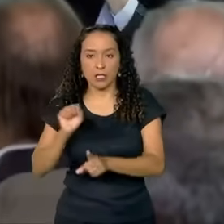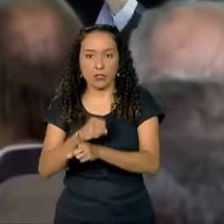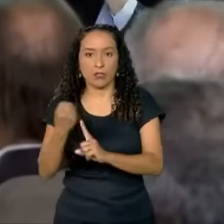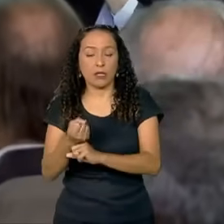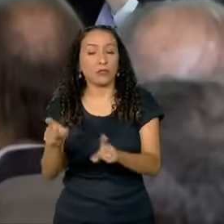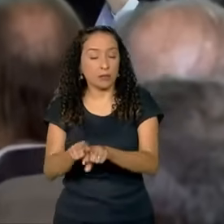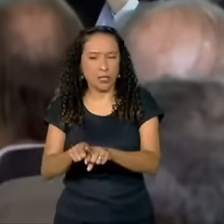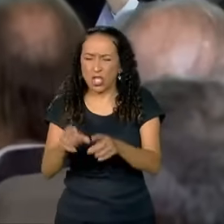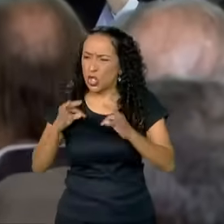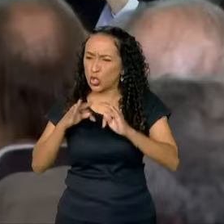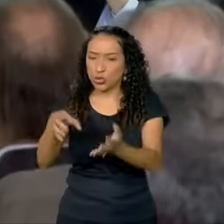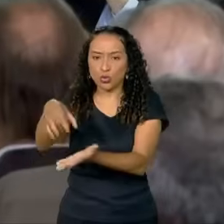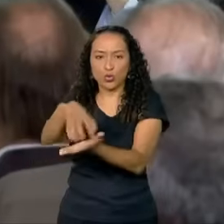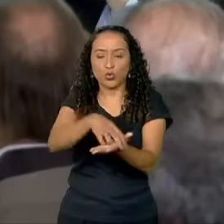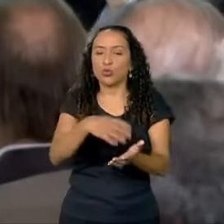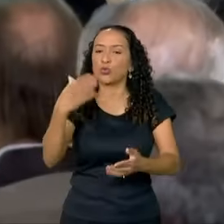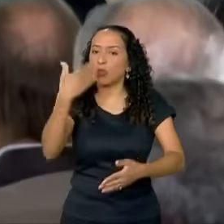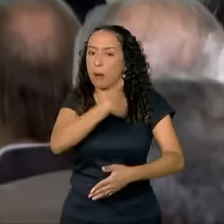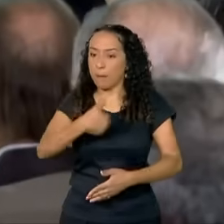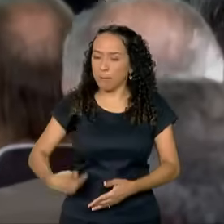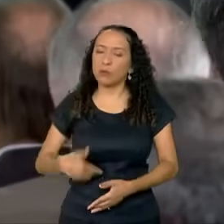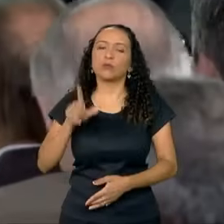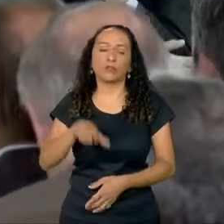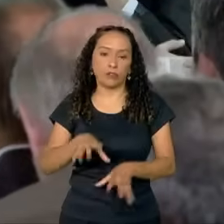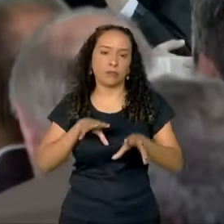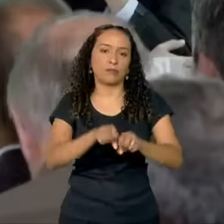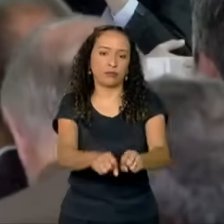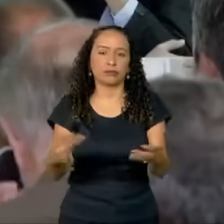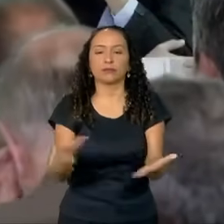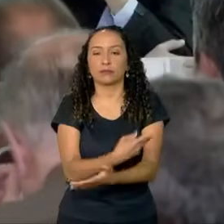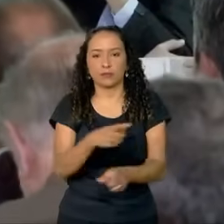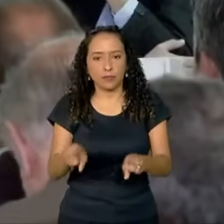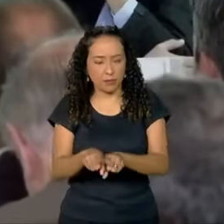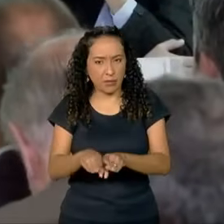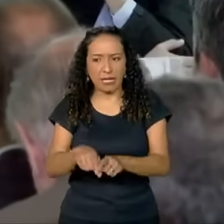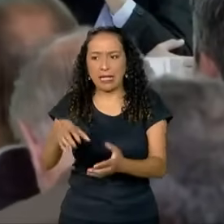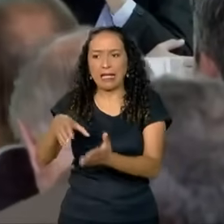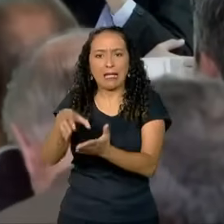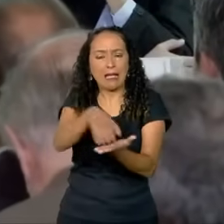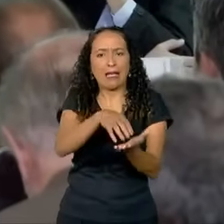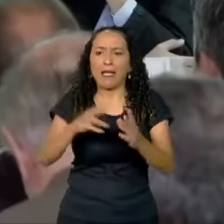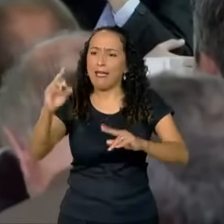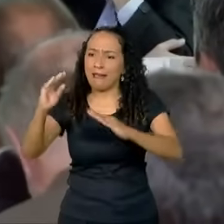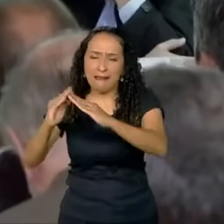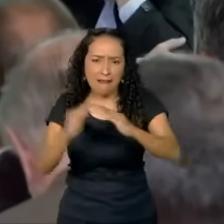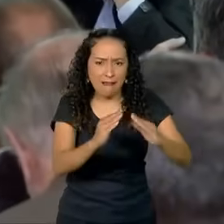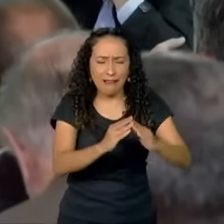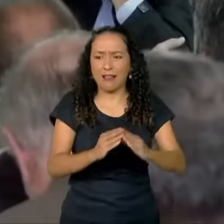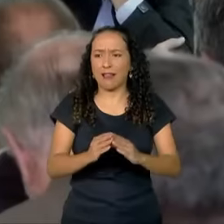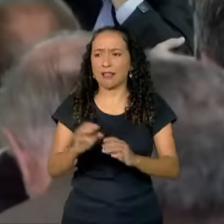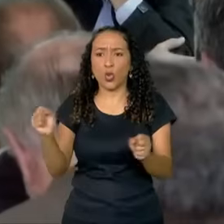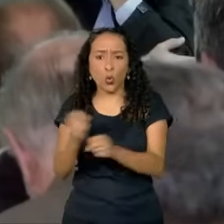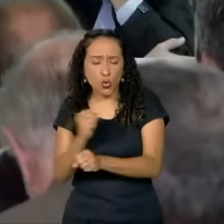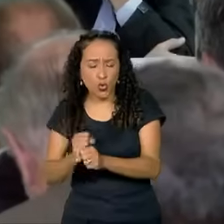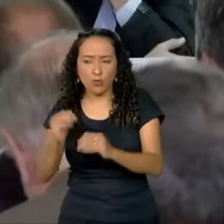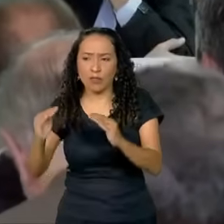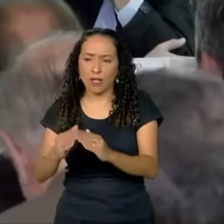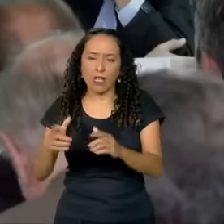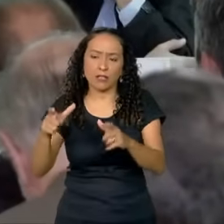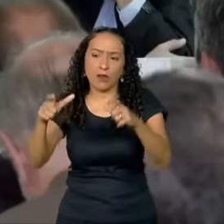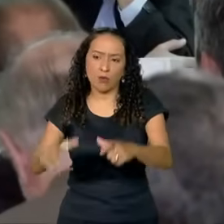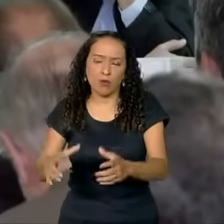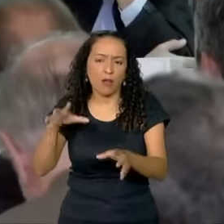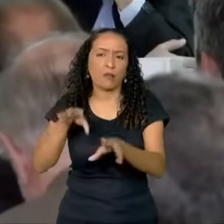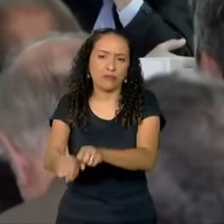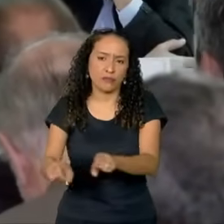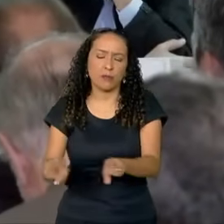estruturas públicas foram afetadas. Reforma e construção de unidades habitacionais, reurbanização dos locais que foram atingidos, né? Apoio